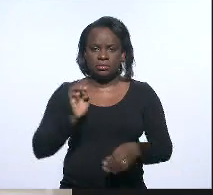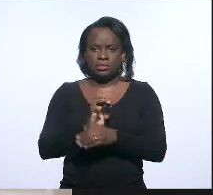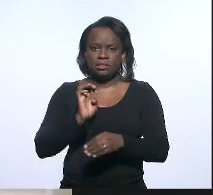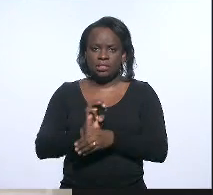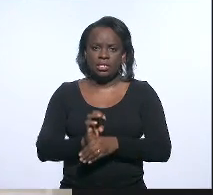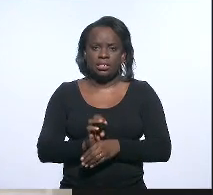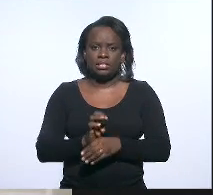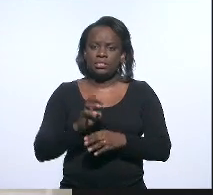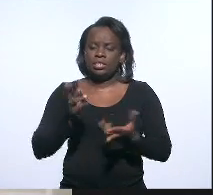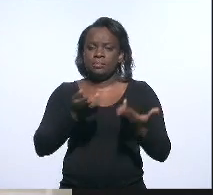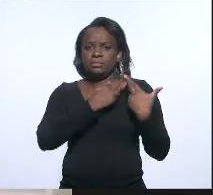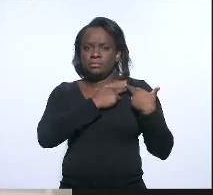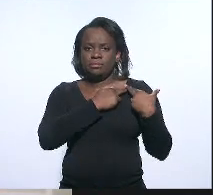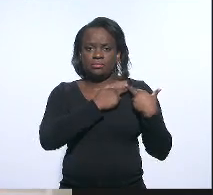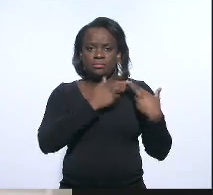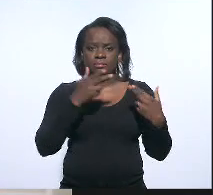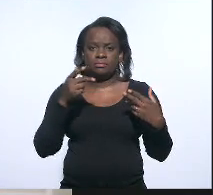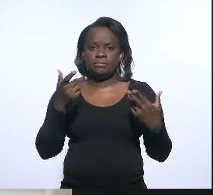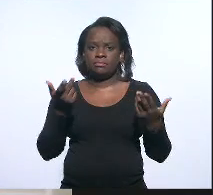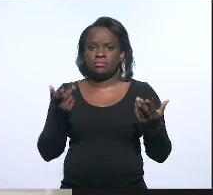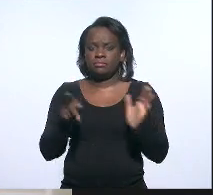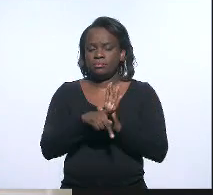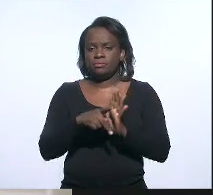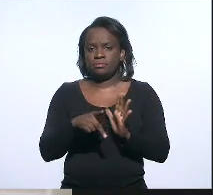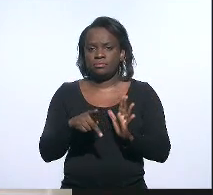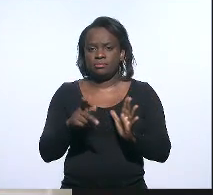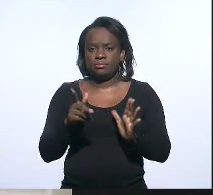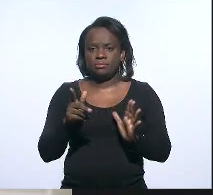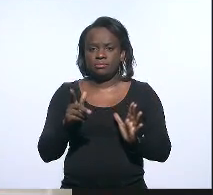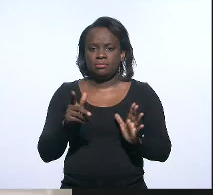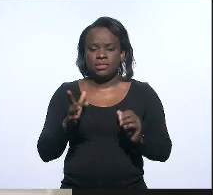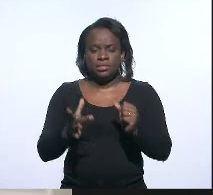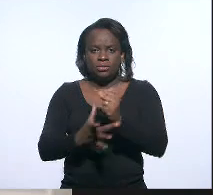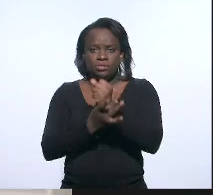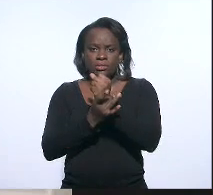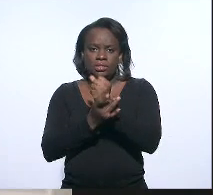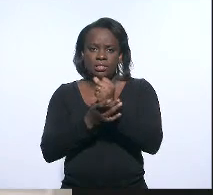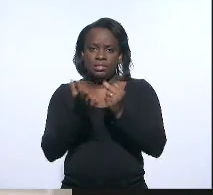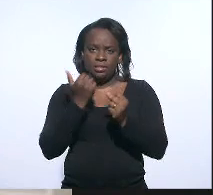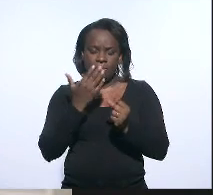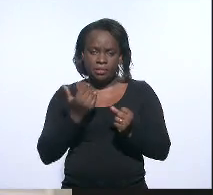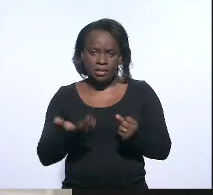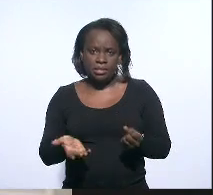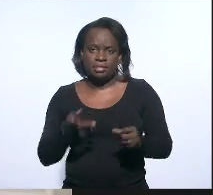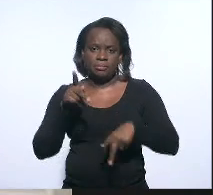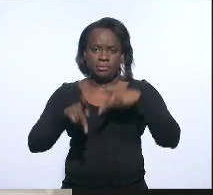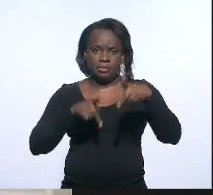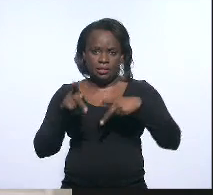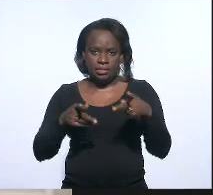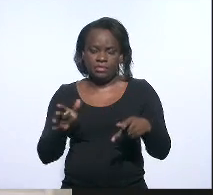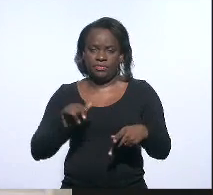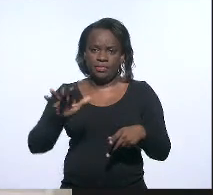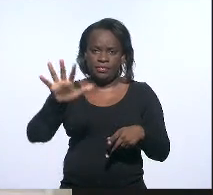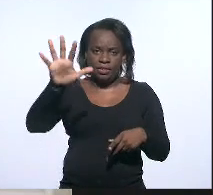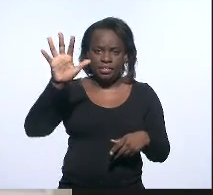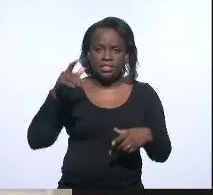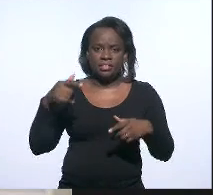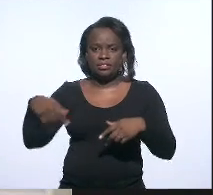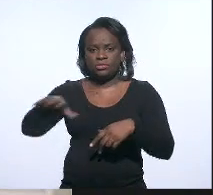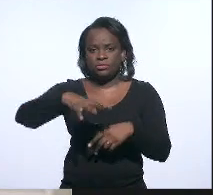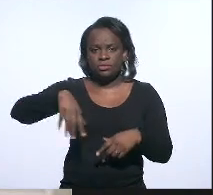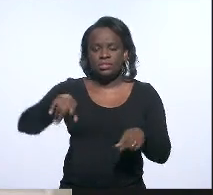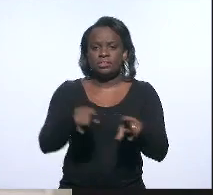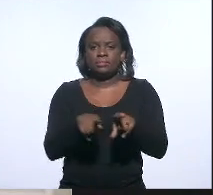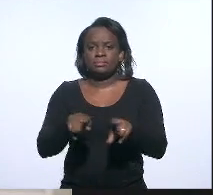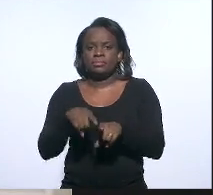uma responsabilidade no que tange a segurança alimentar da população da favela e da periferia,